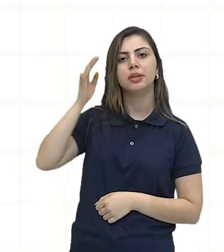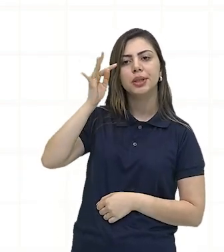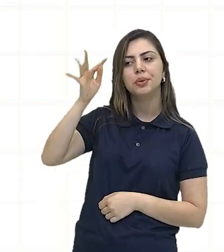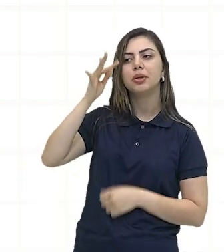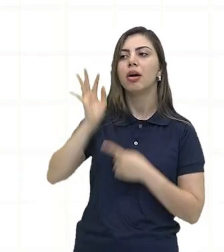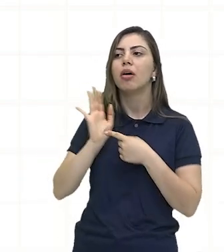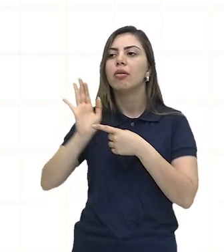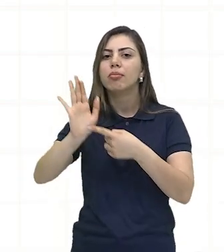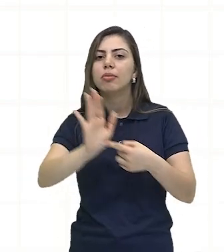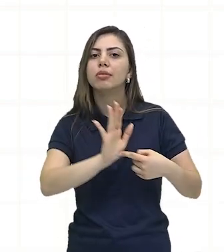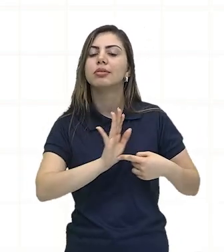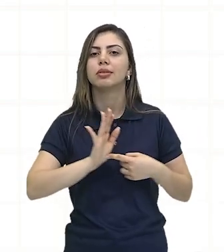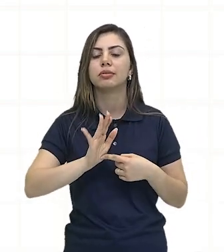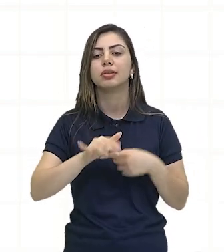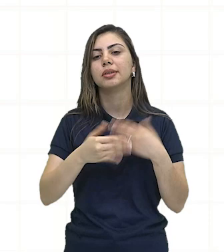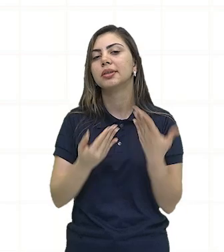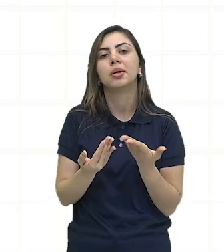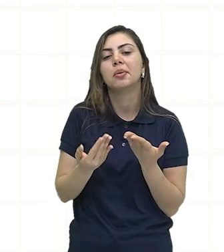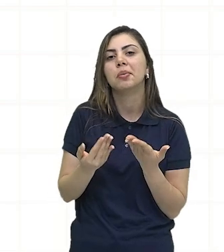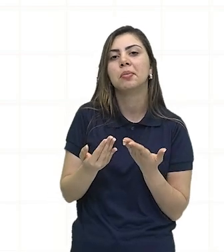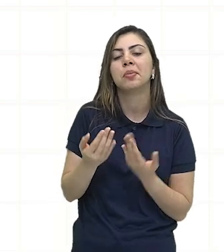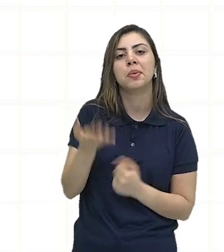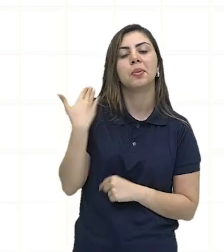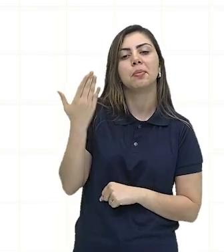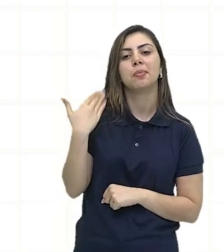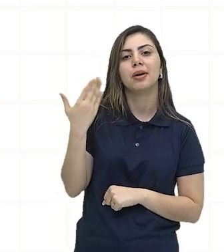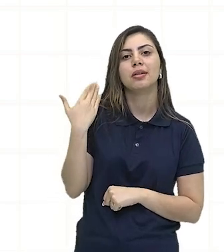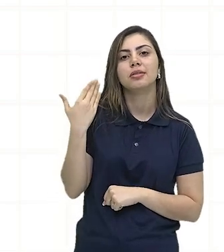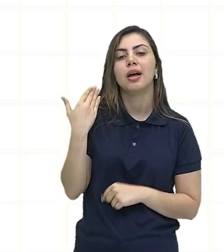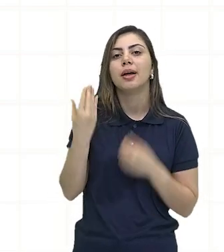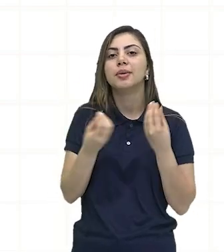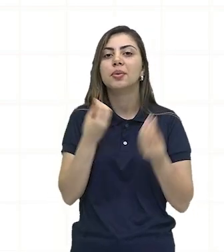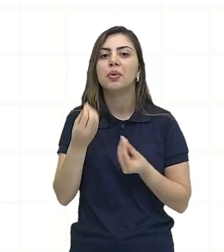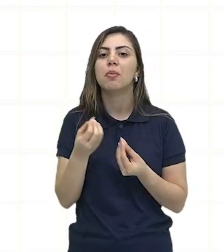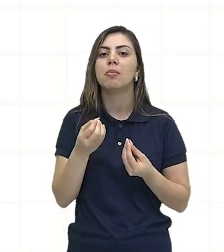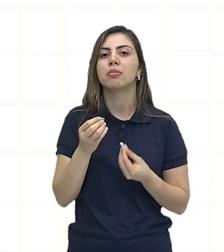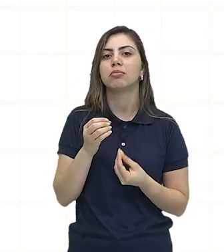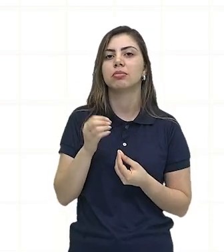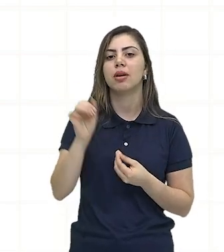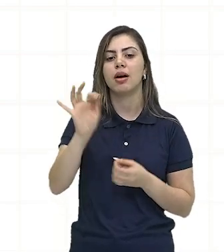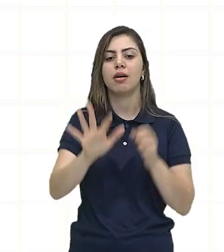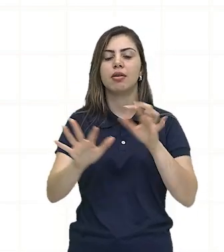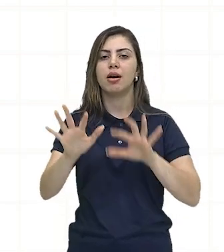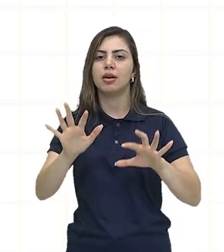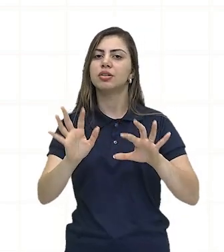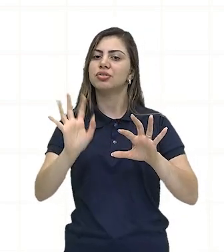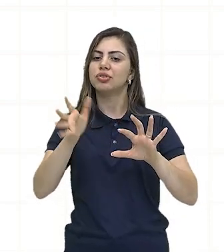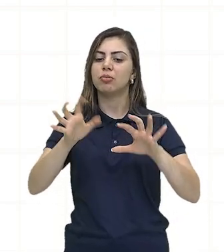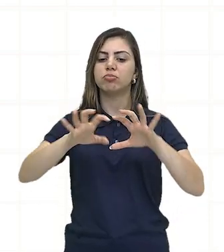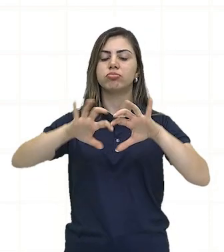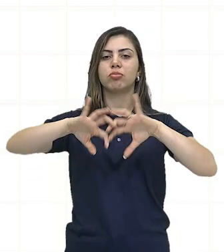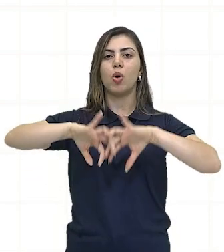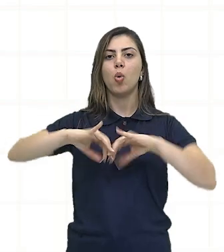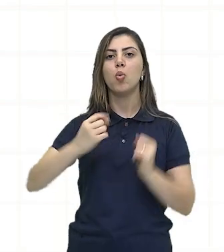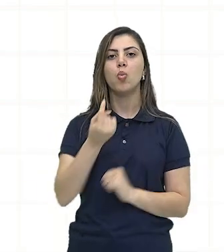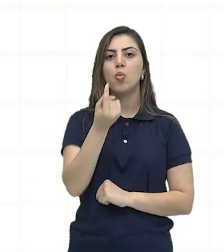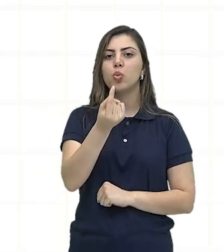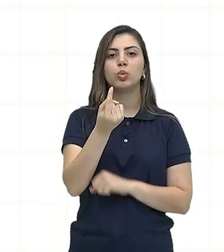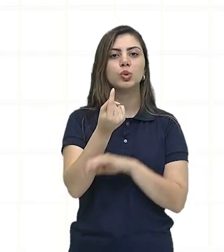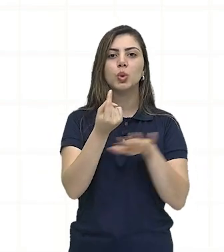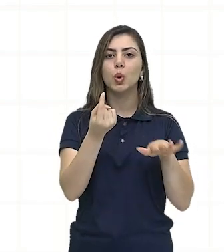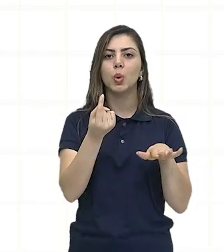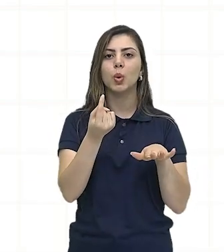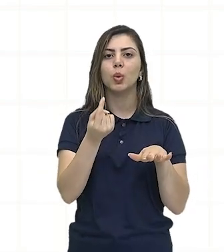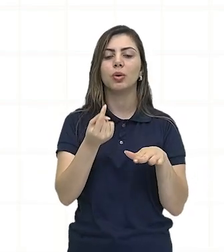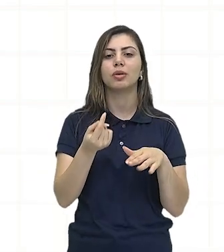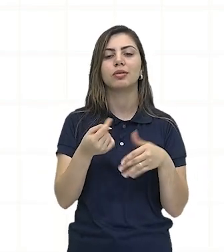no passado, os continentes eles já estiveram unidos, né? Então, ele